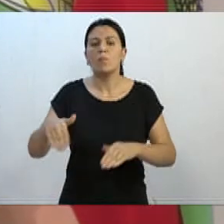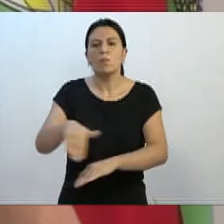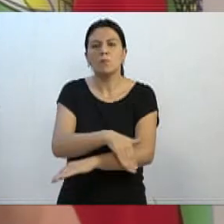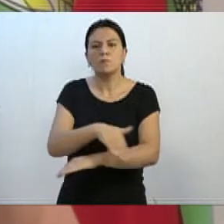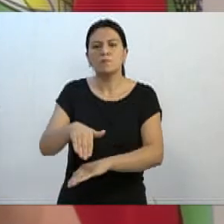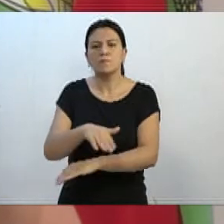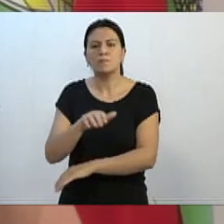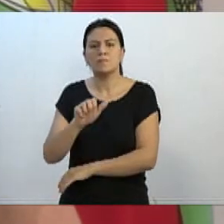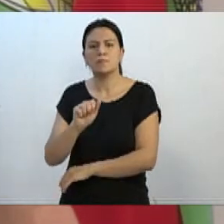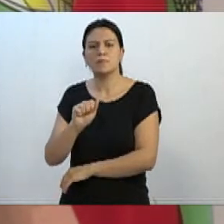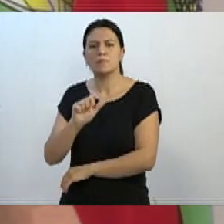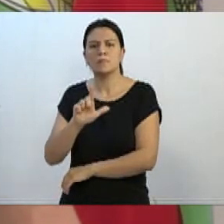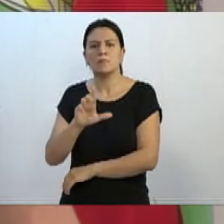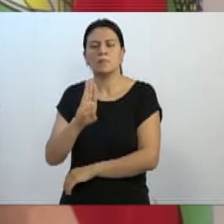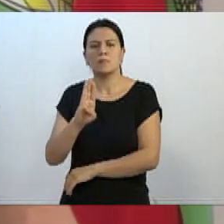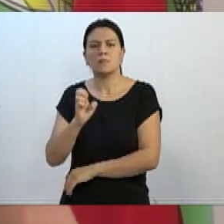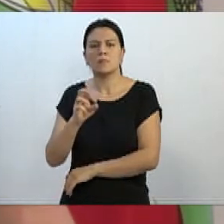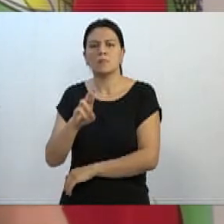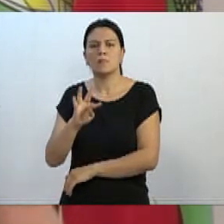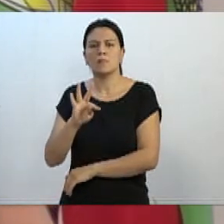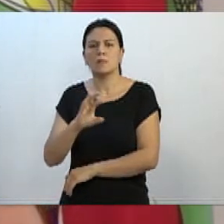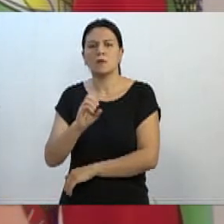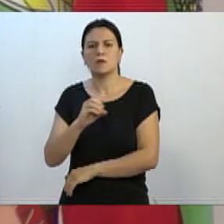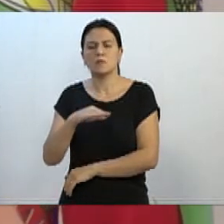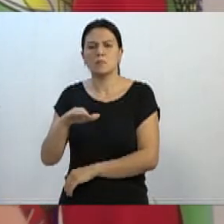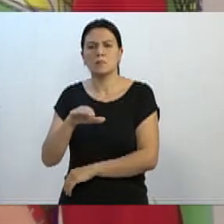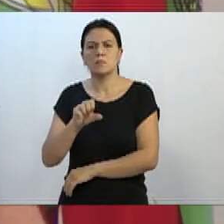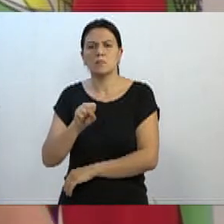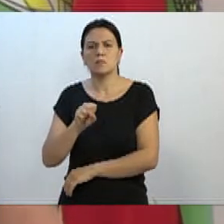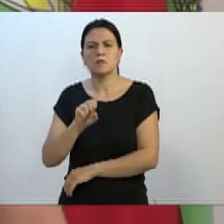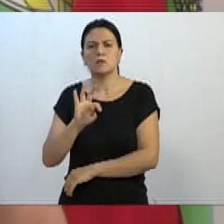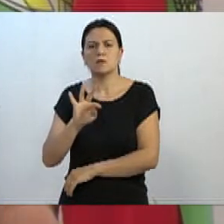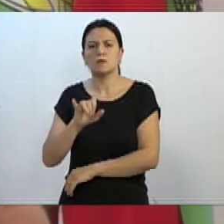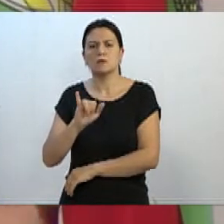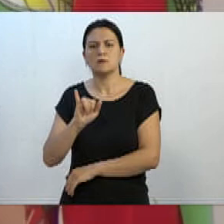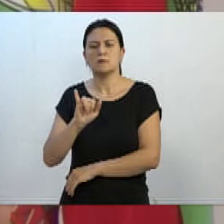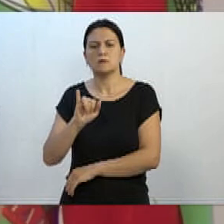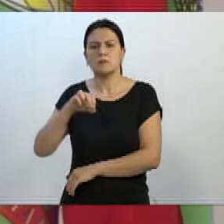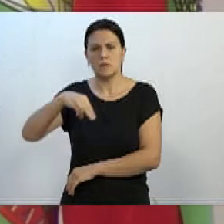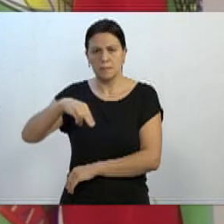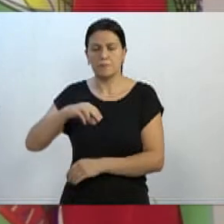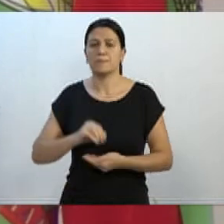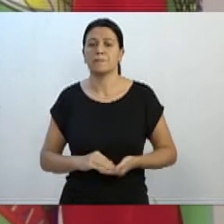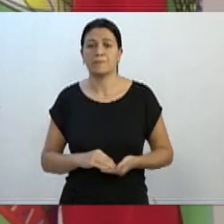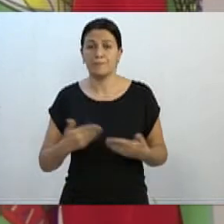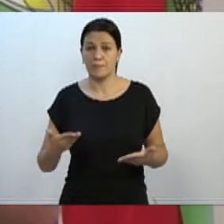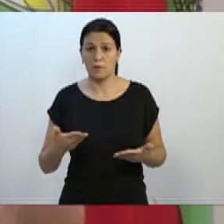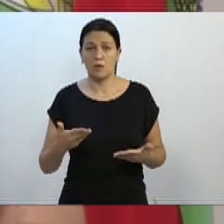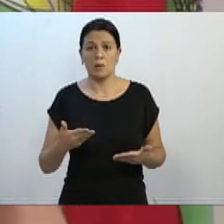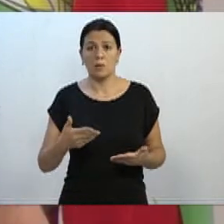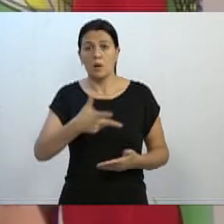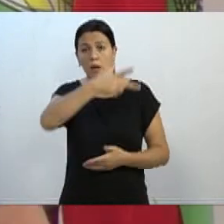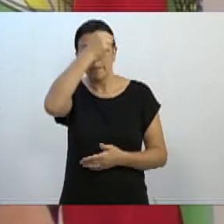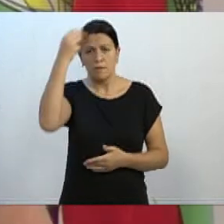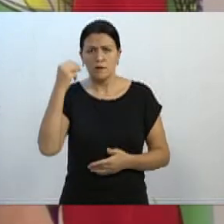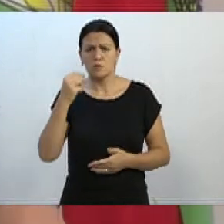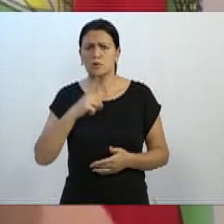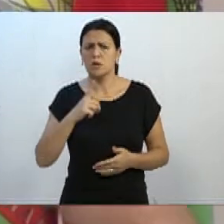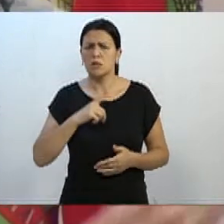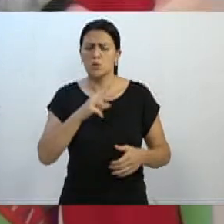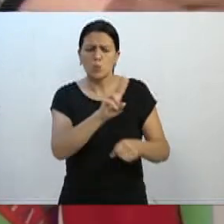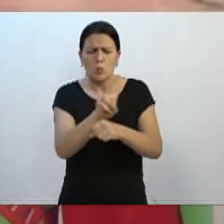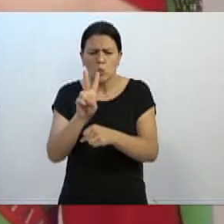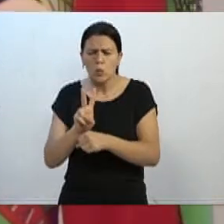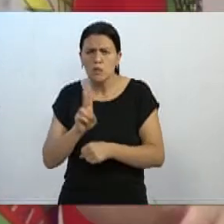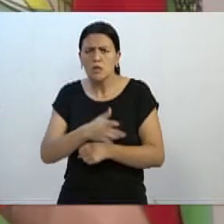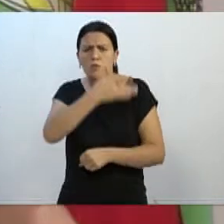Albert Stein. O Poder Público de Blumenau ele tem um cuidado excepcional com a população de rua. O nosso prefeito ele já